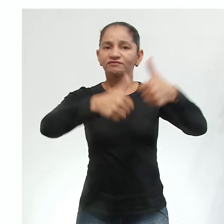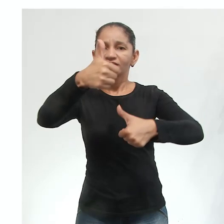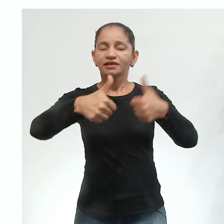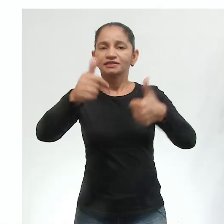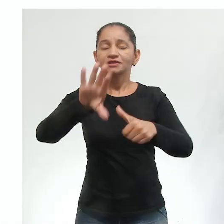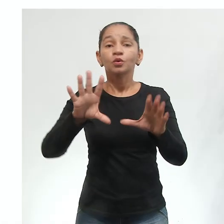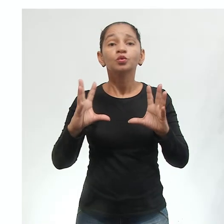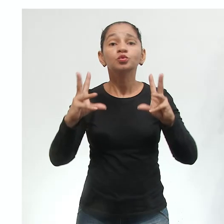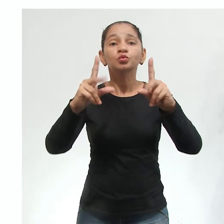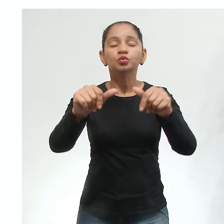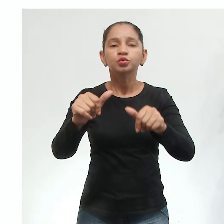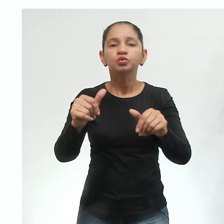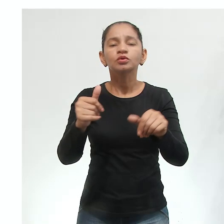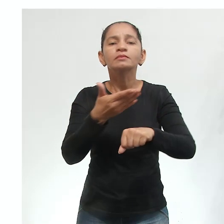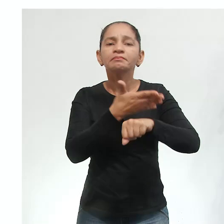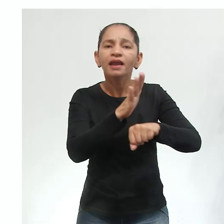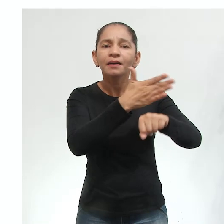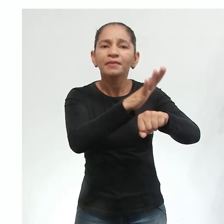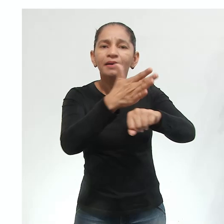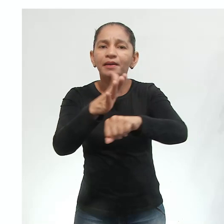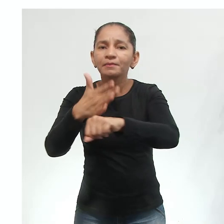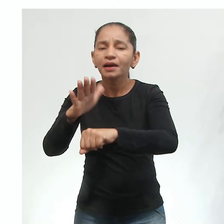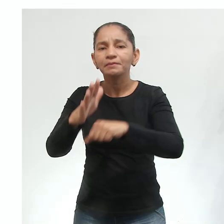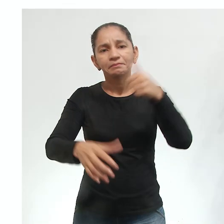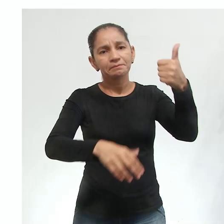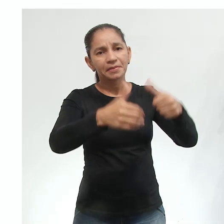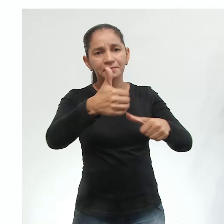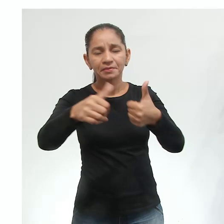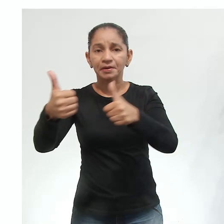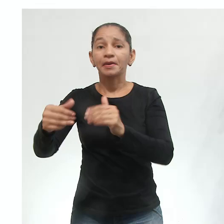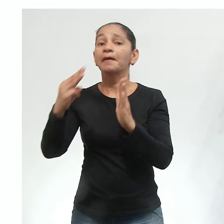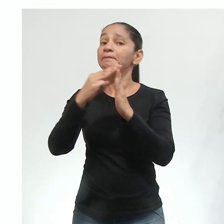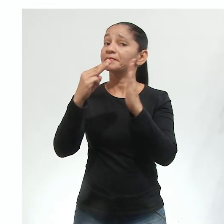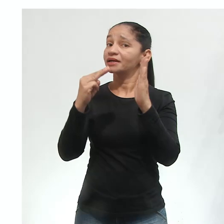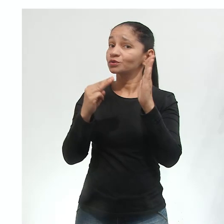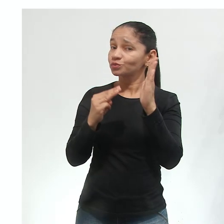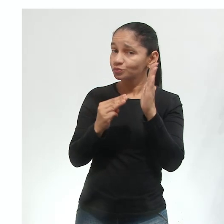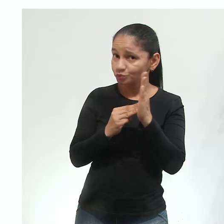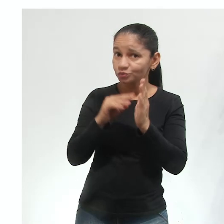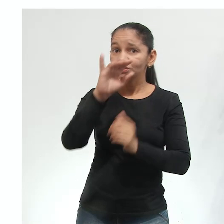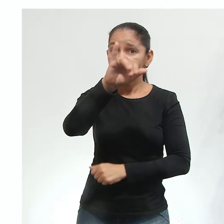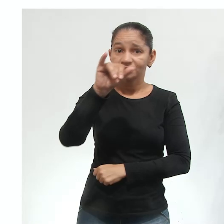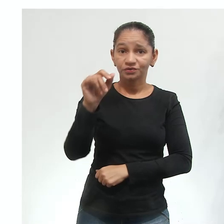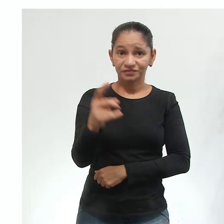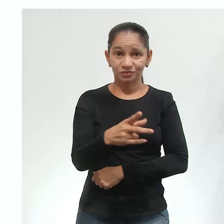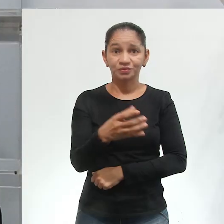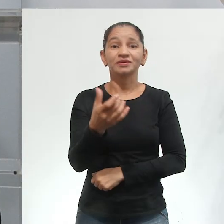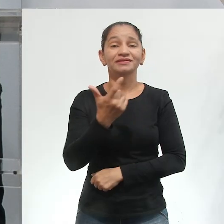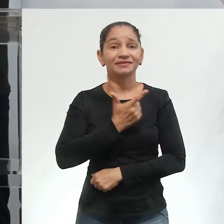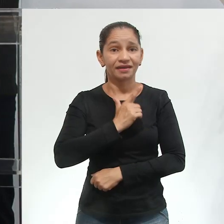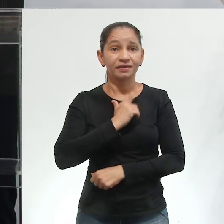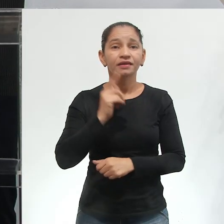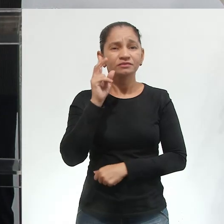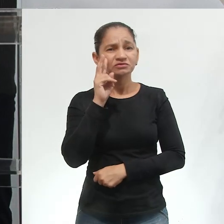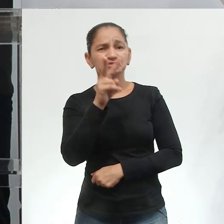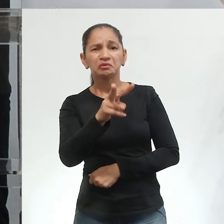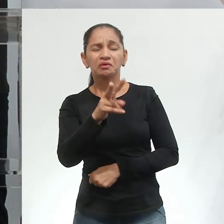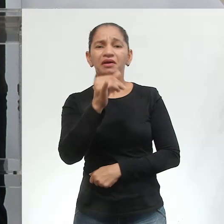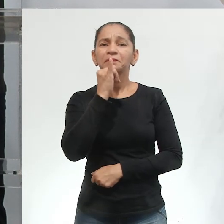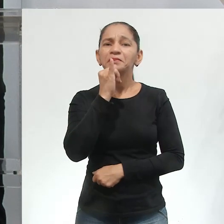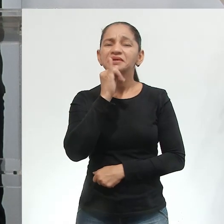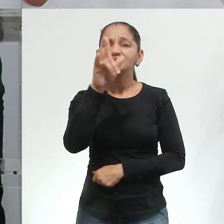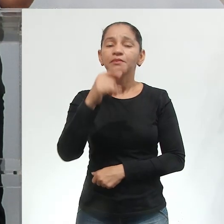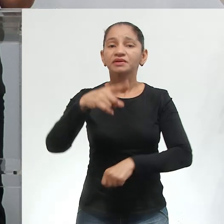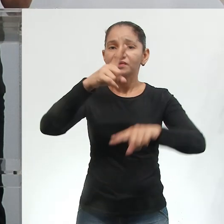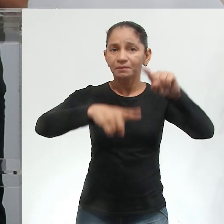avaliação integrada, conectar as práticas avaliativas às metodologias inovadoras. Então observem que quando nós estamos